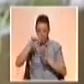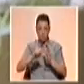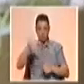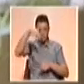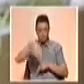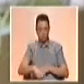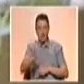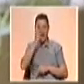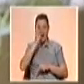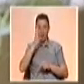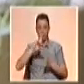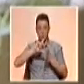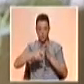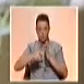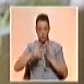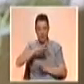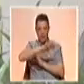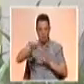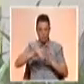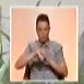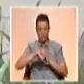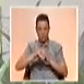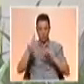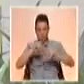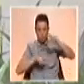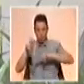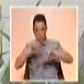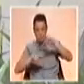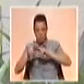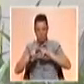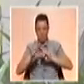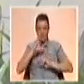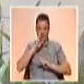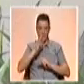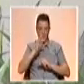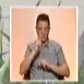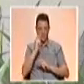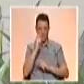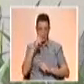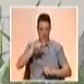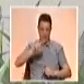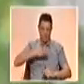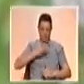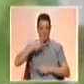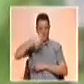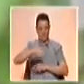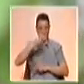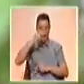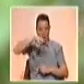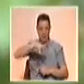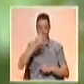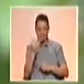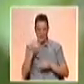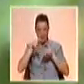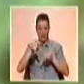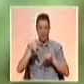que muitos dos nossos projetos incluem a construção de poços. Segundo Fernando Nobre, médico e presidente da AMI, o ser